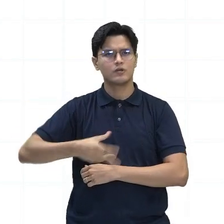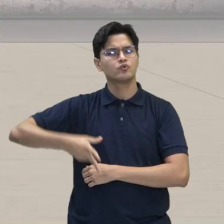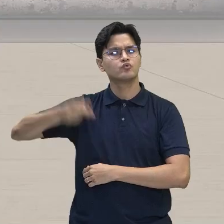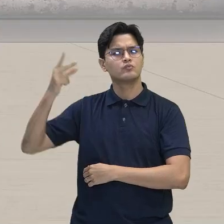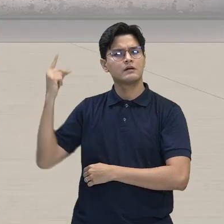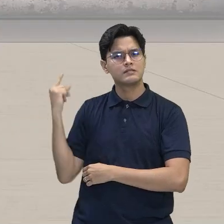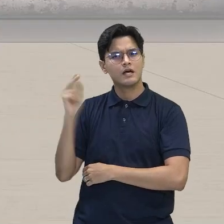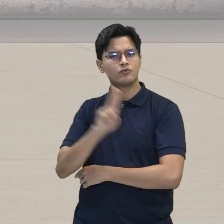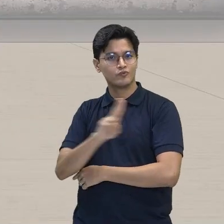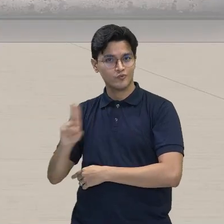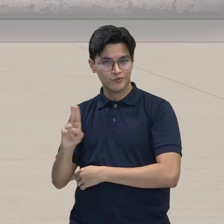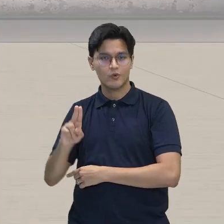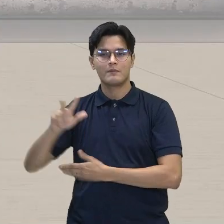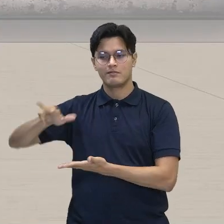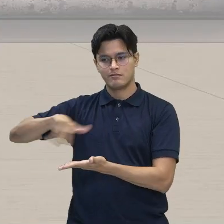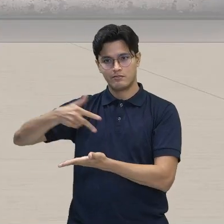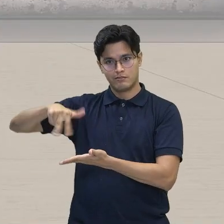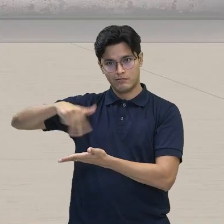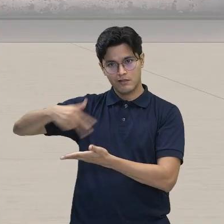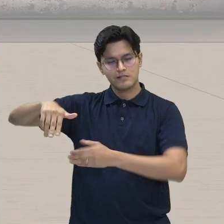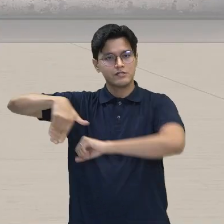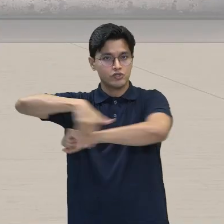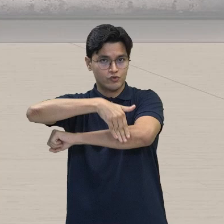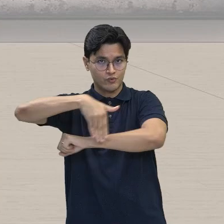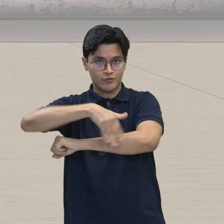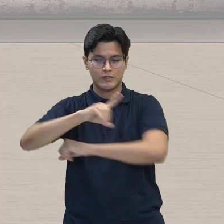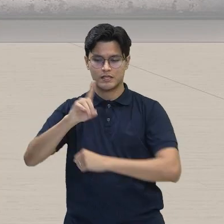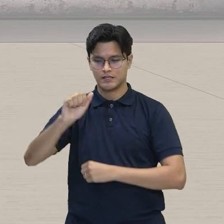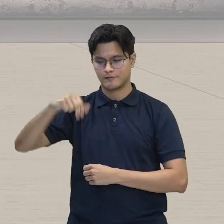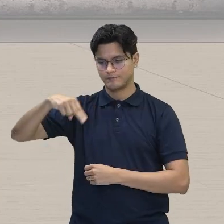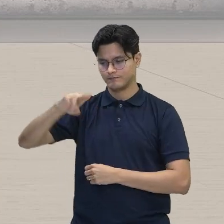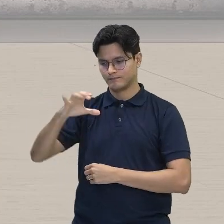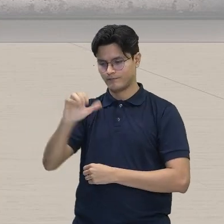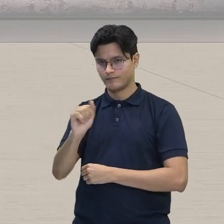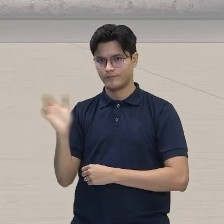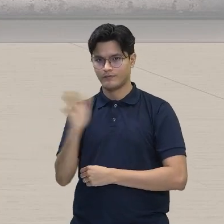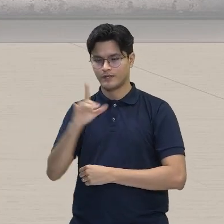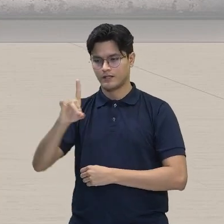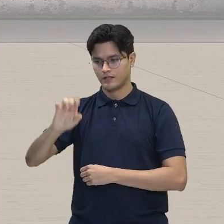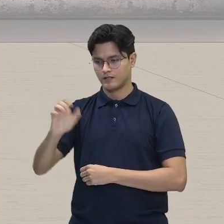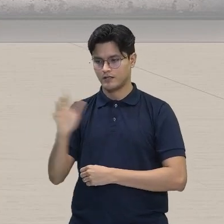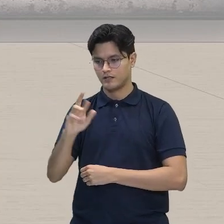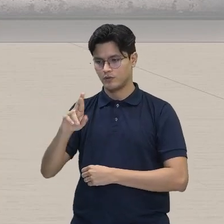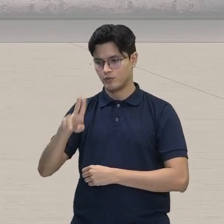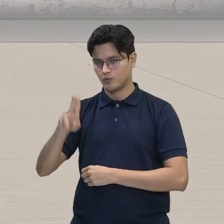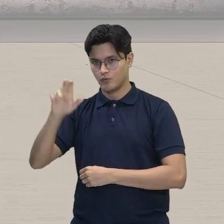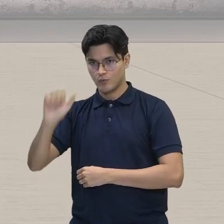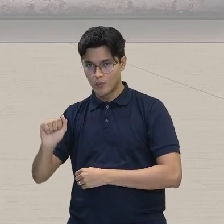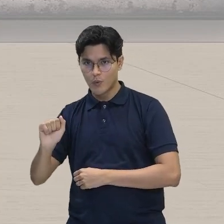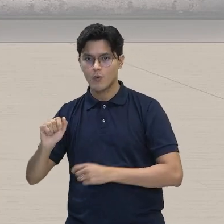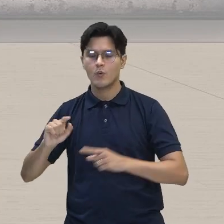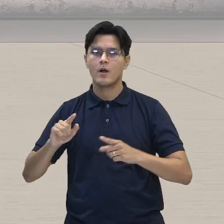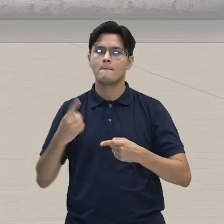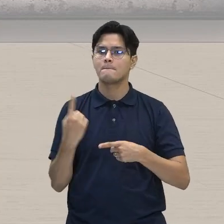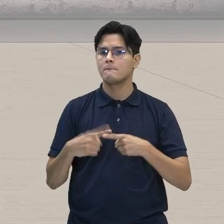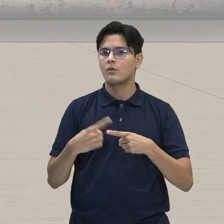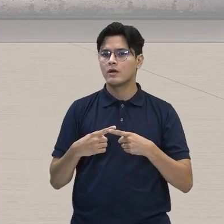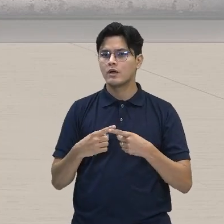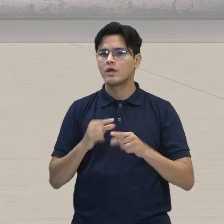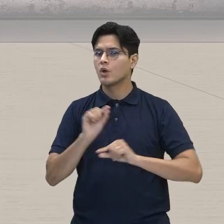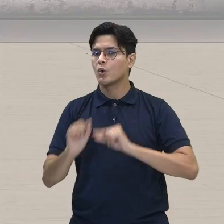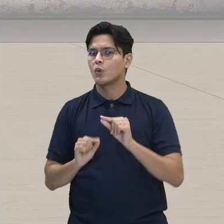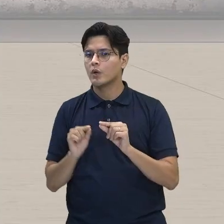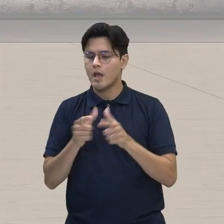de rua, mas pela questão histórica e pela não aceitação da maioria da sociedade, resolveu